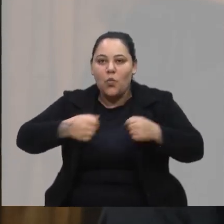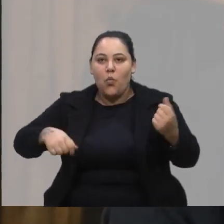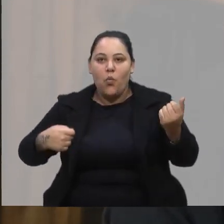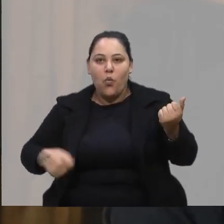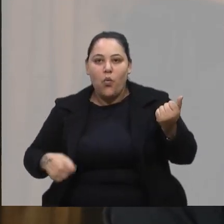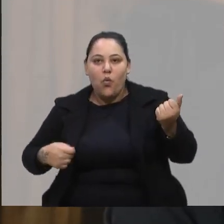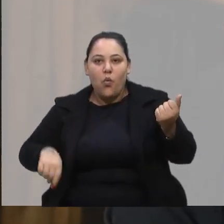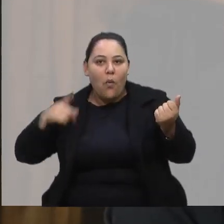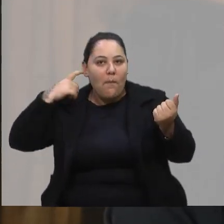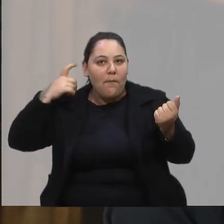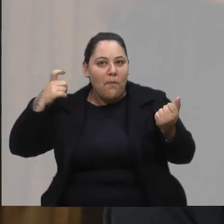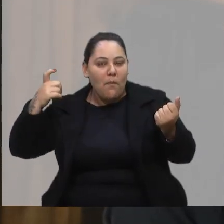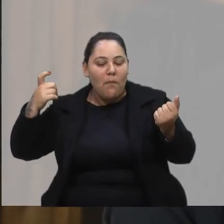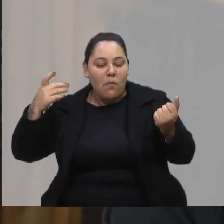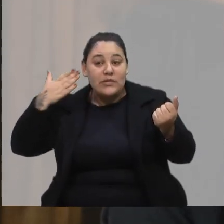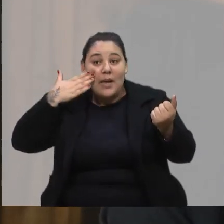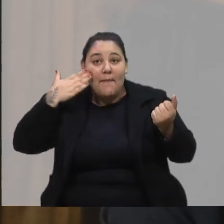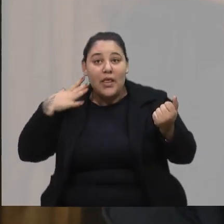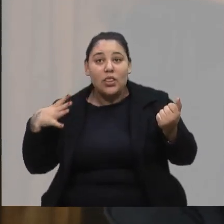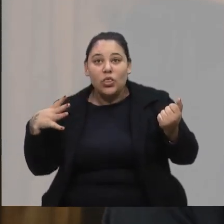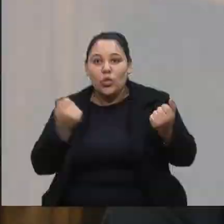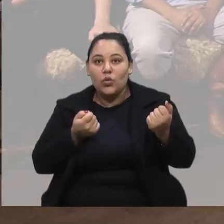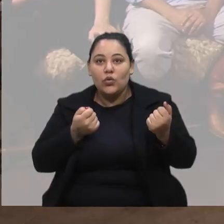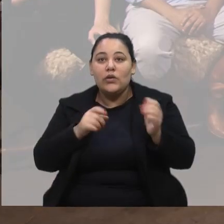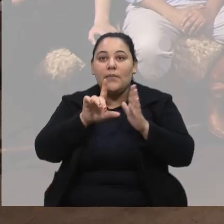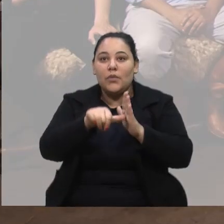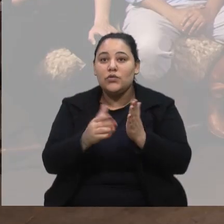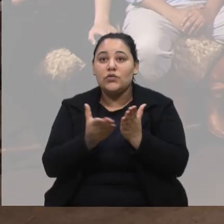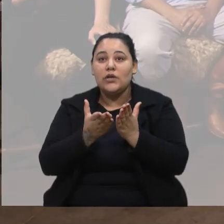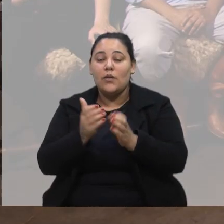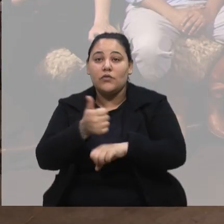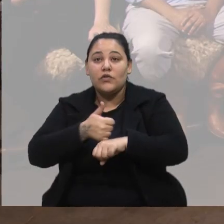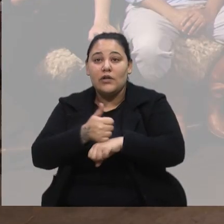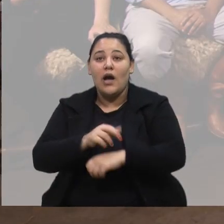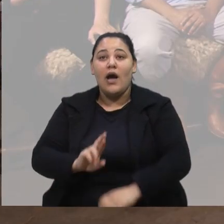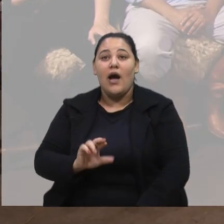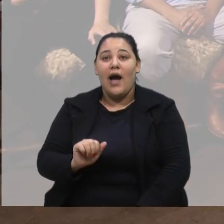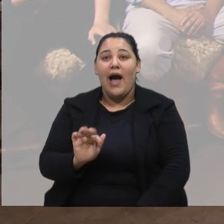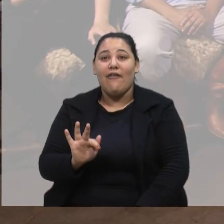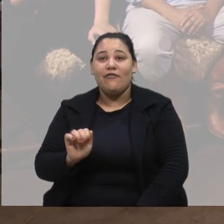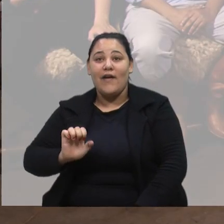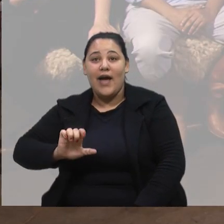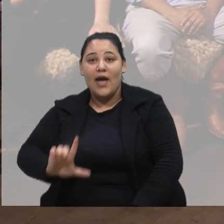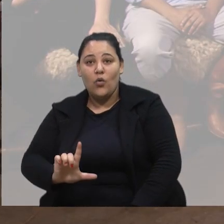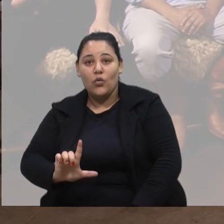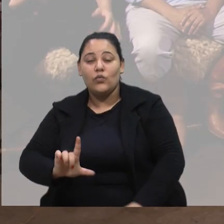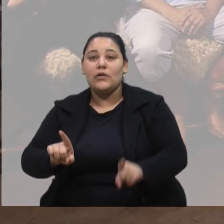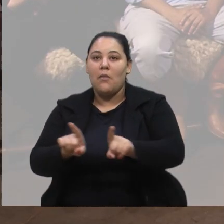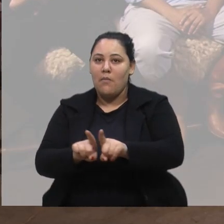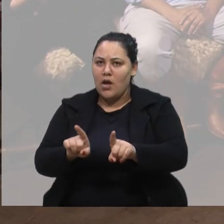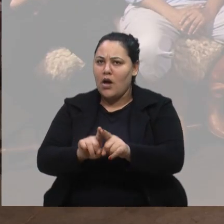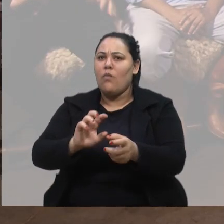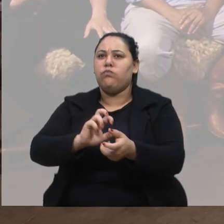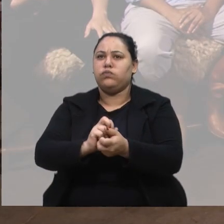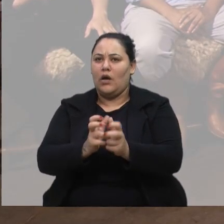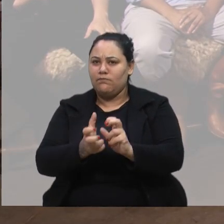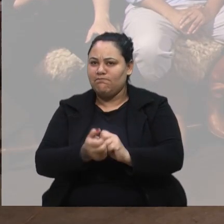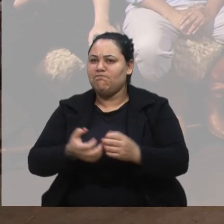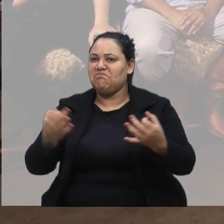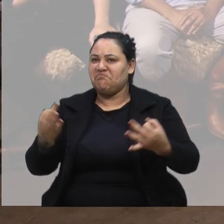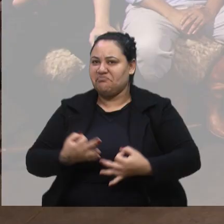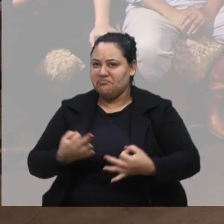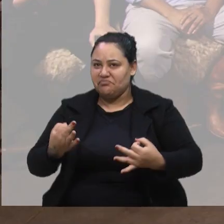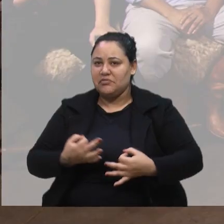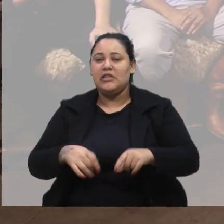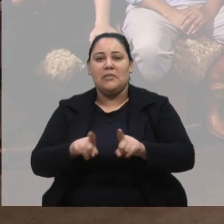fazendo. E estudei com o Rafael Diniz também, que é um grande artista até. Até ele gravou também um CD, Canto e